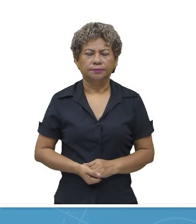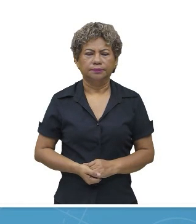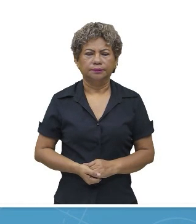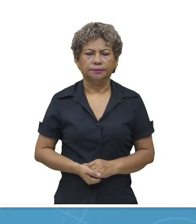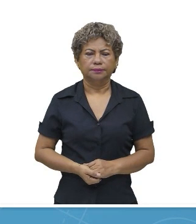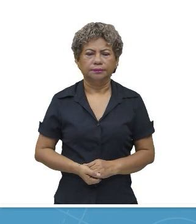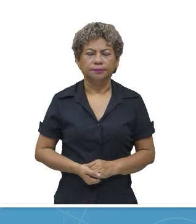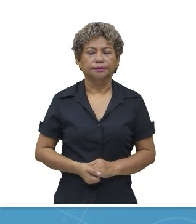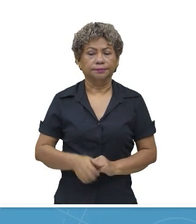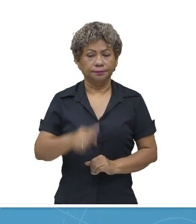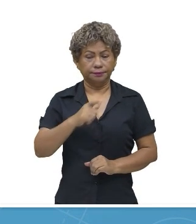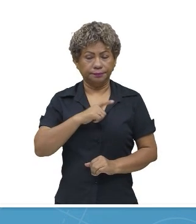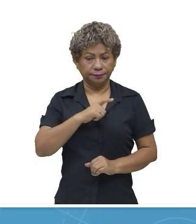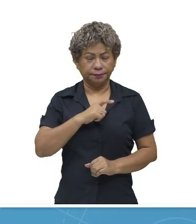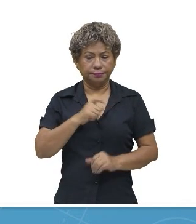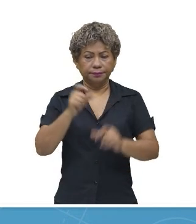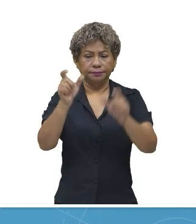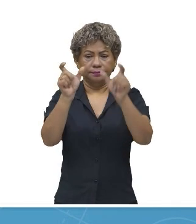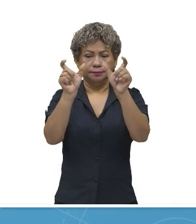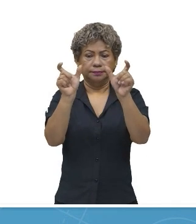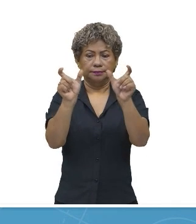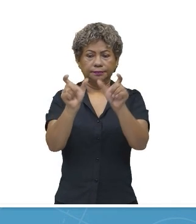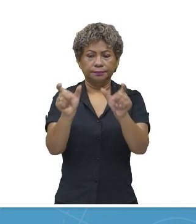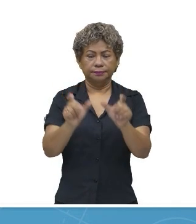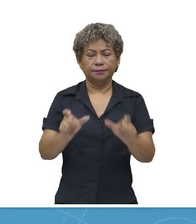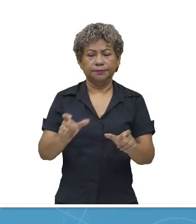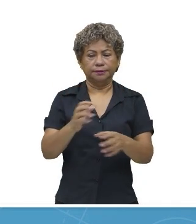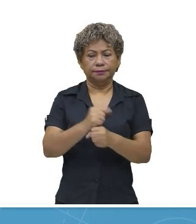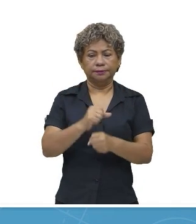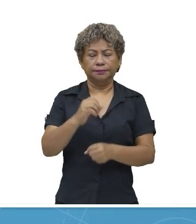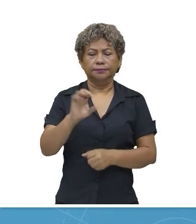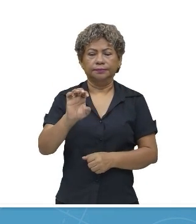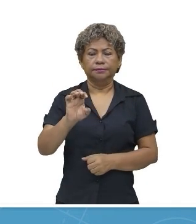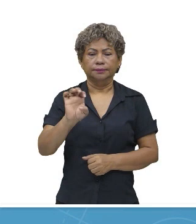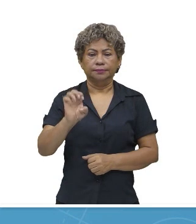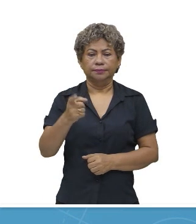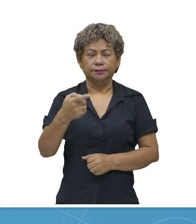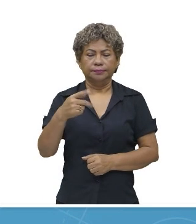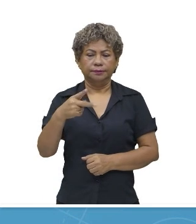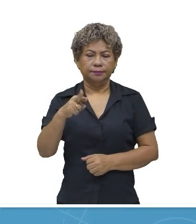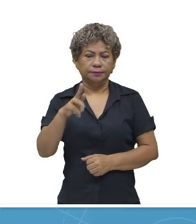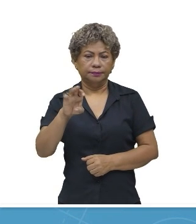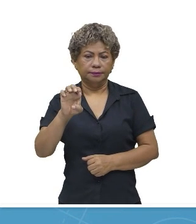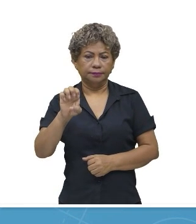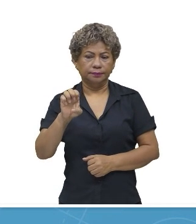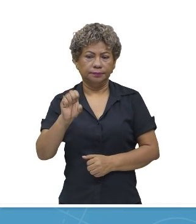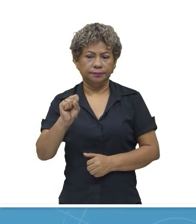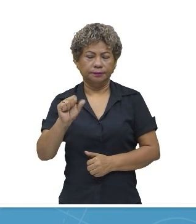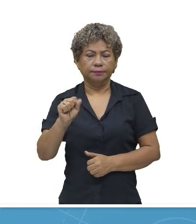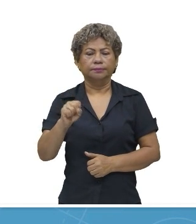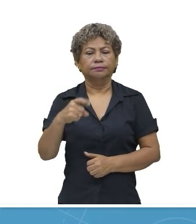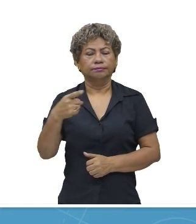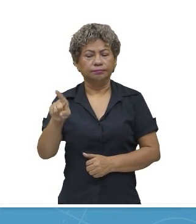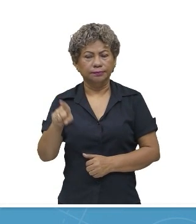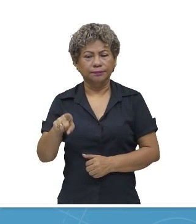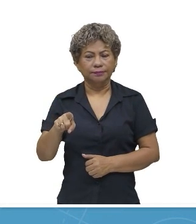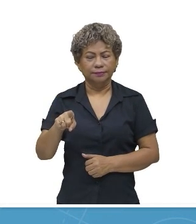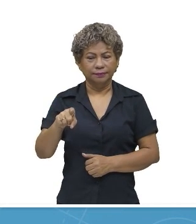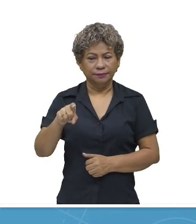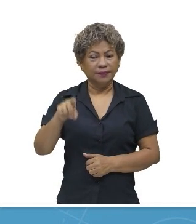Temos essa expressão, 10 elevado a menos 1 dividido por 10 a menos 3. Na divisão, a gente aprendeu o